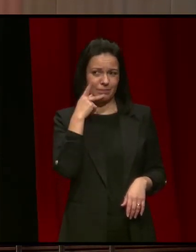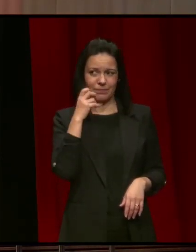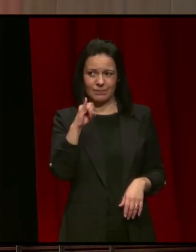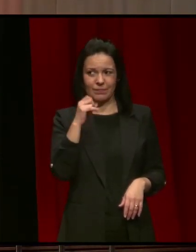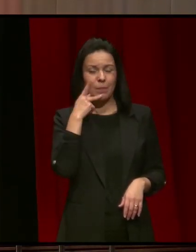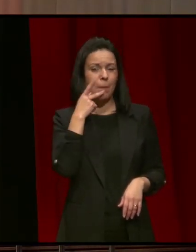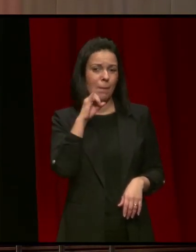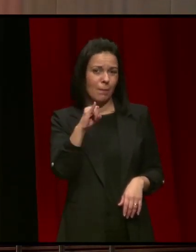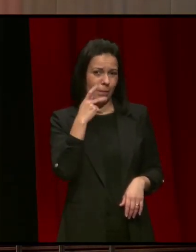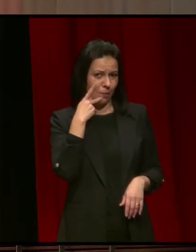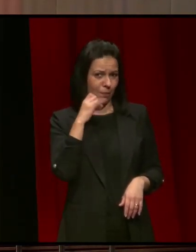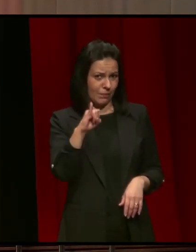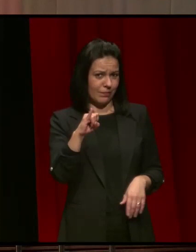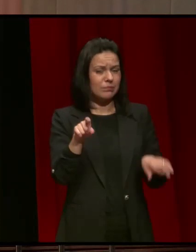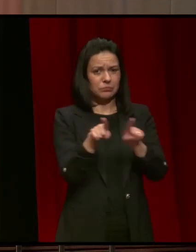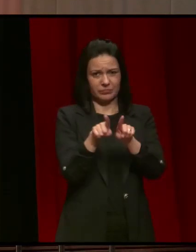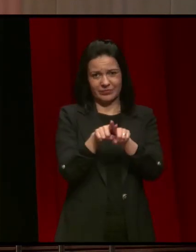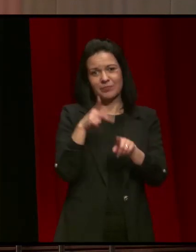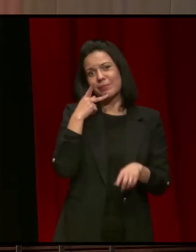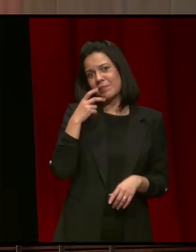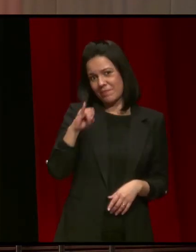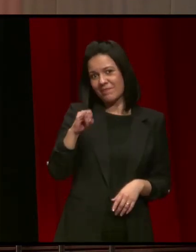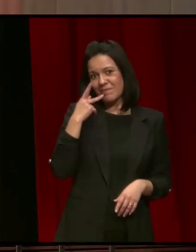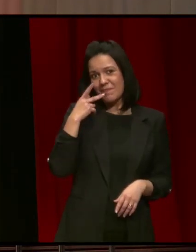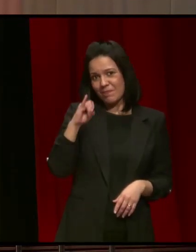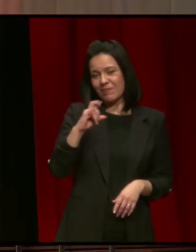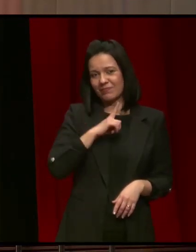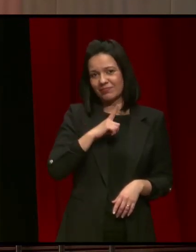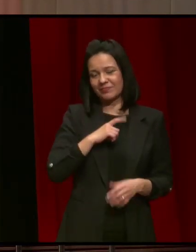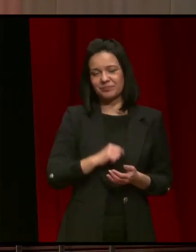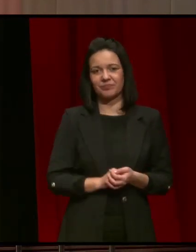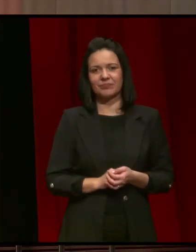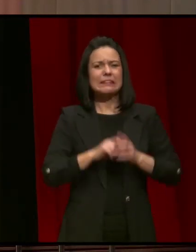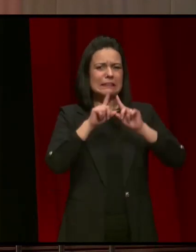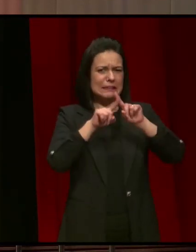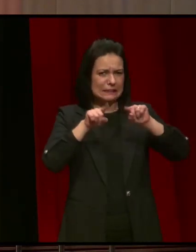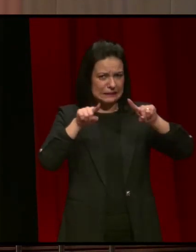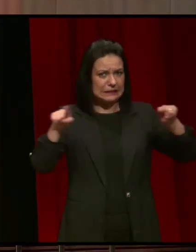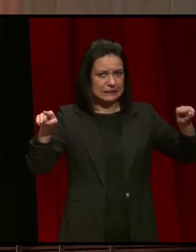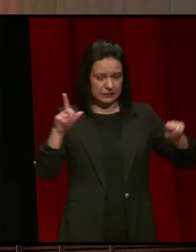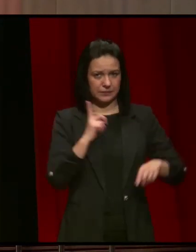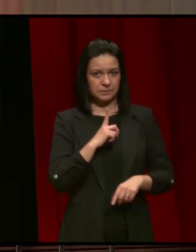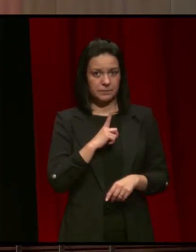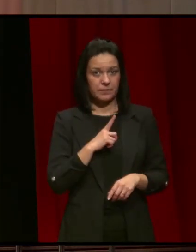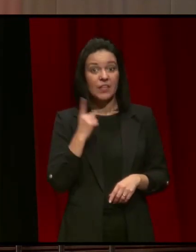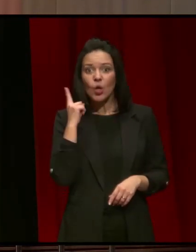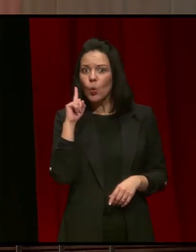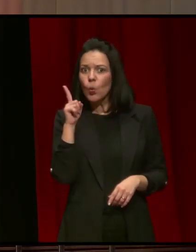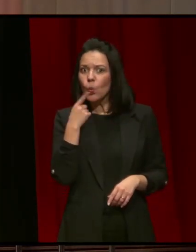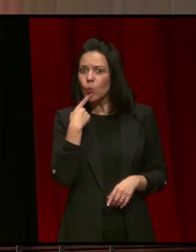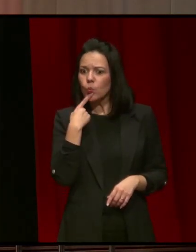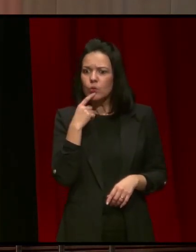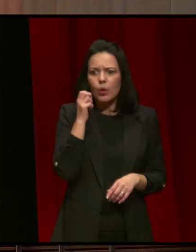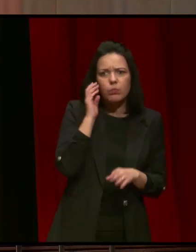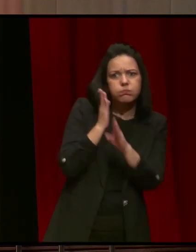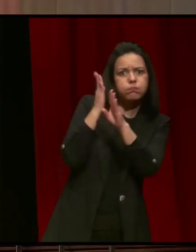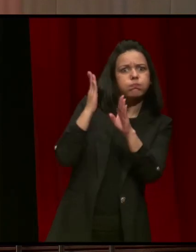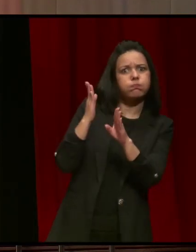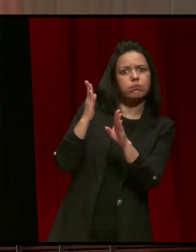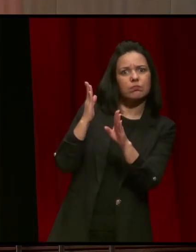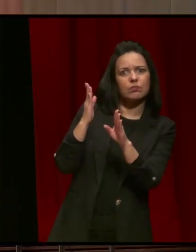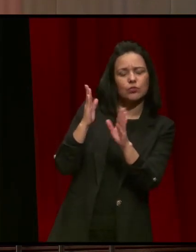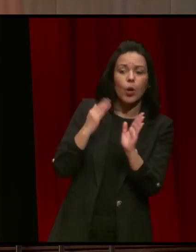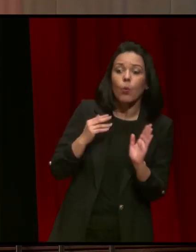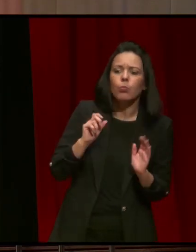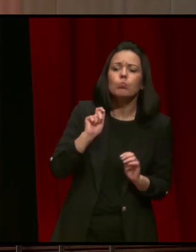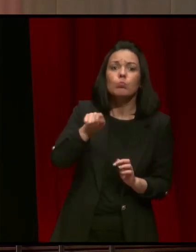ó, pais. Tá vendo? P-A-S, pais. E, então, o surdo fazia um sinal que eu não sabia, aí eu parava a conversa